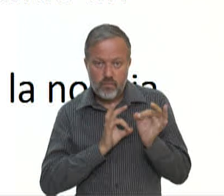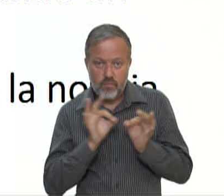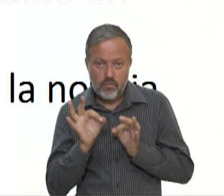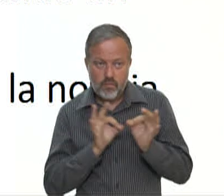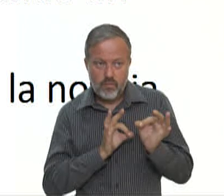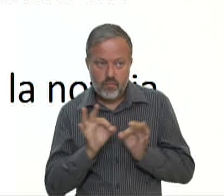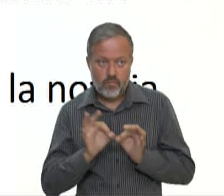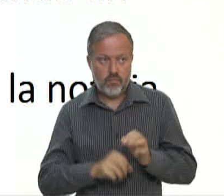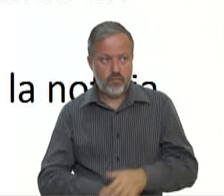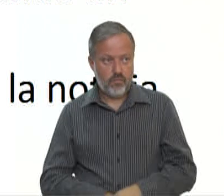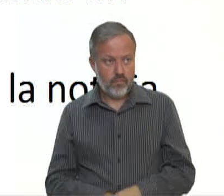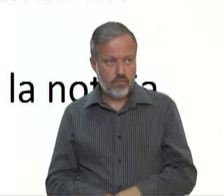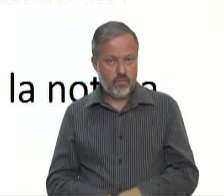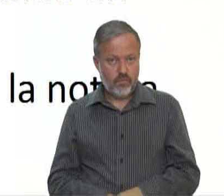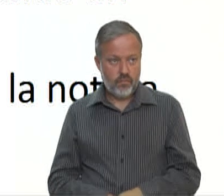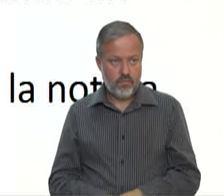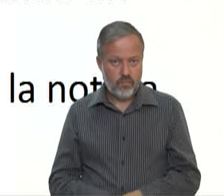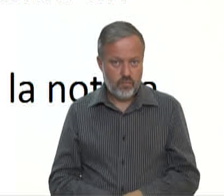fontes.